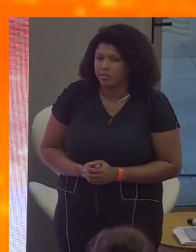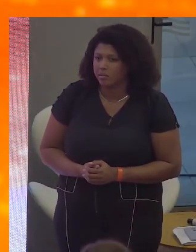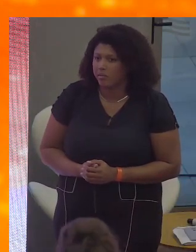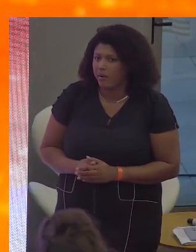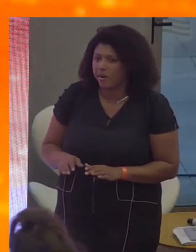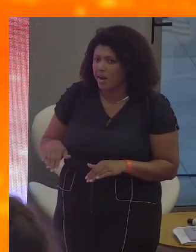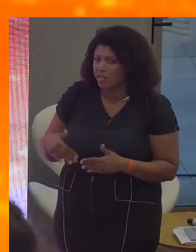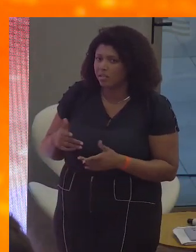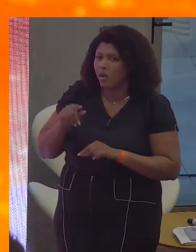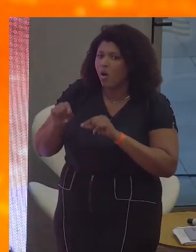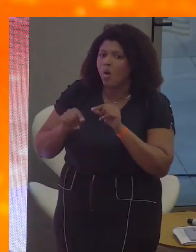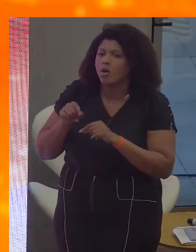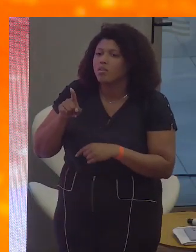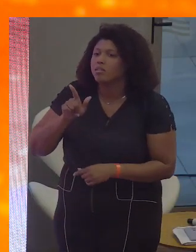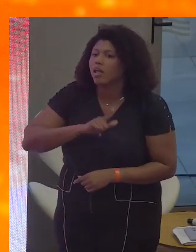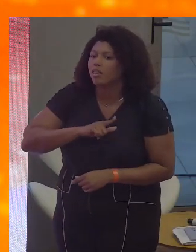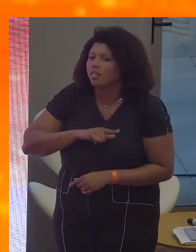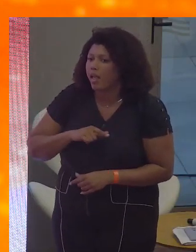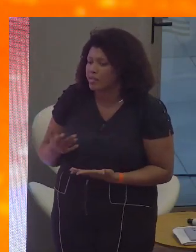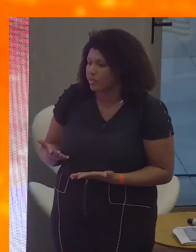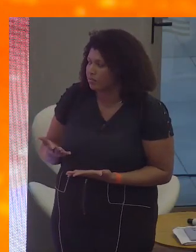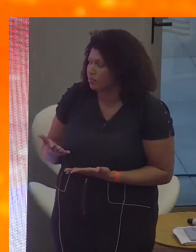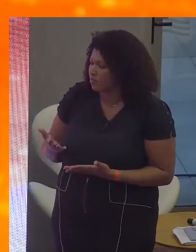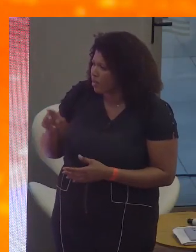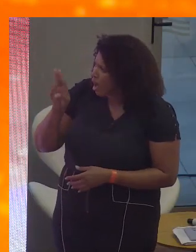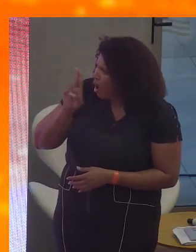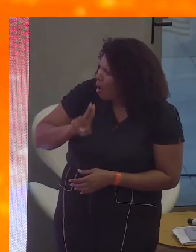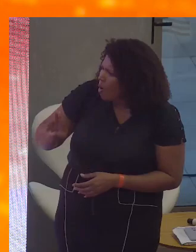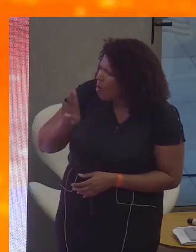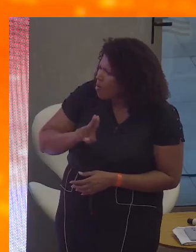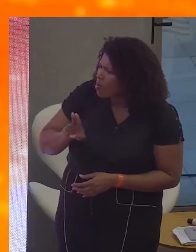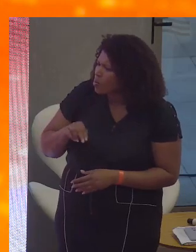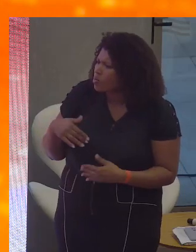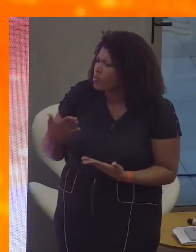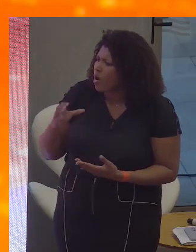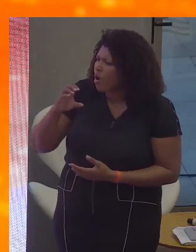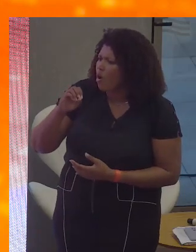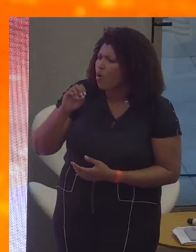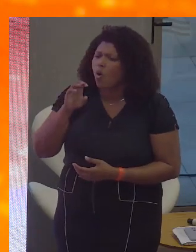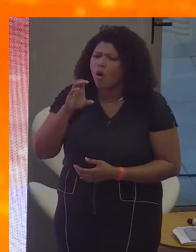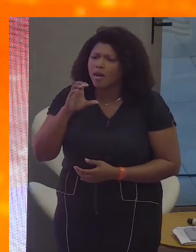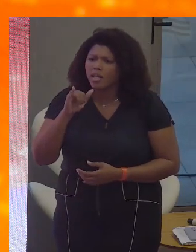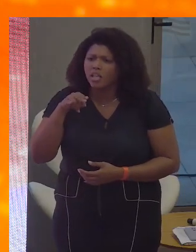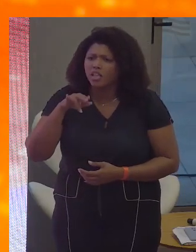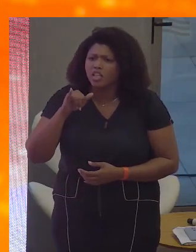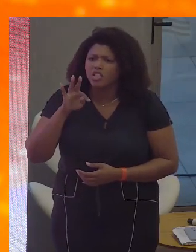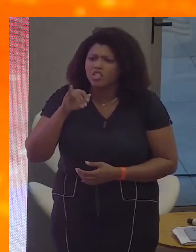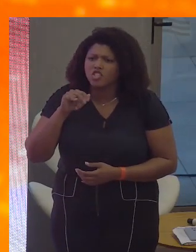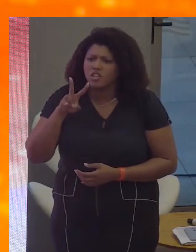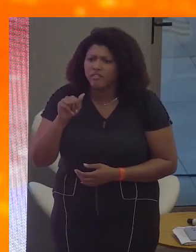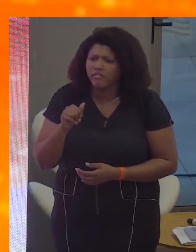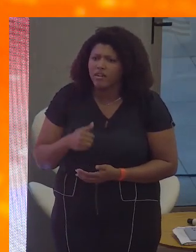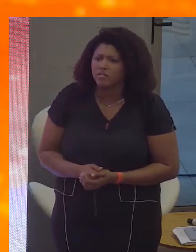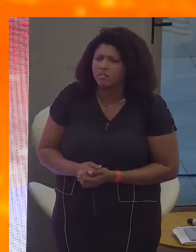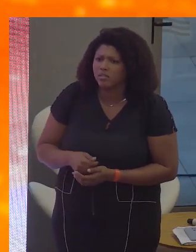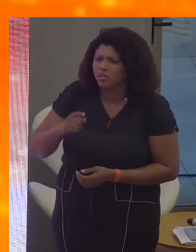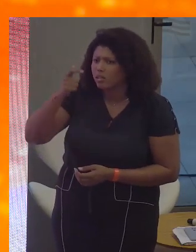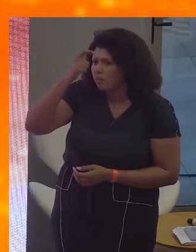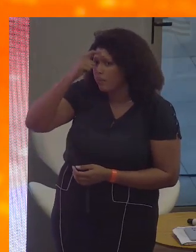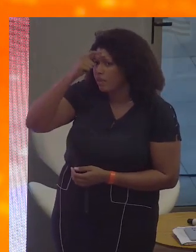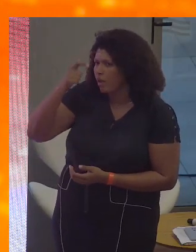o que você tem? Alegação de uso da embalagem, função cognitiva, desempenho mental. Tá? E ainda tem uma